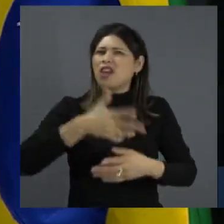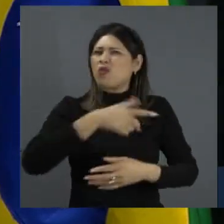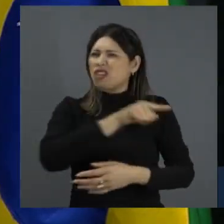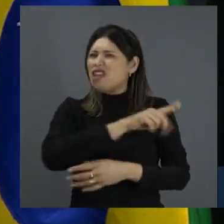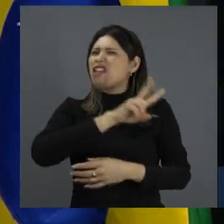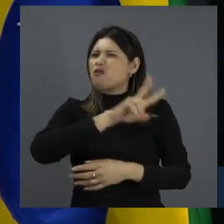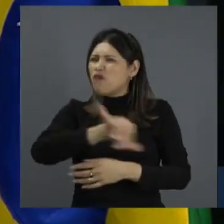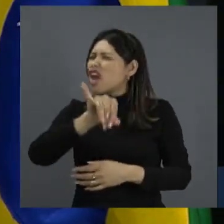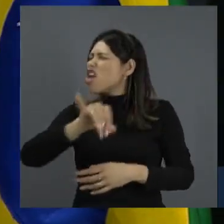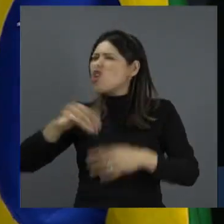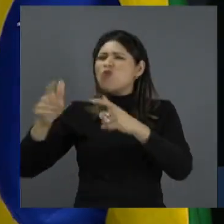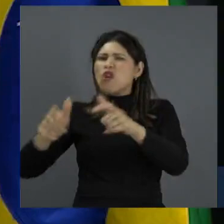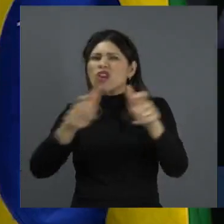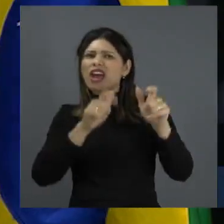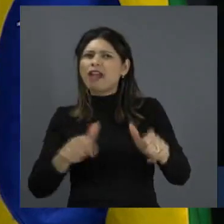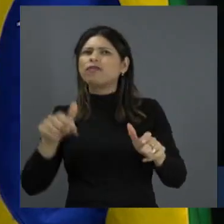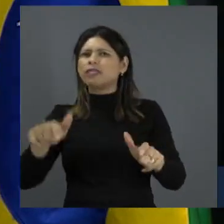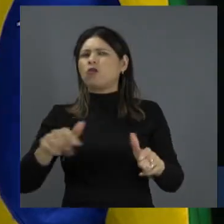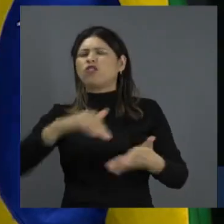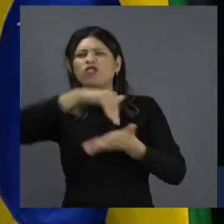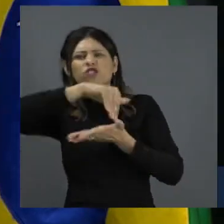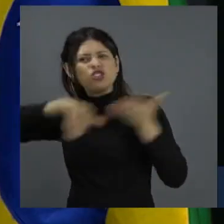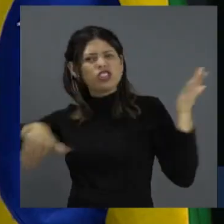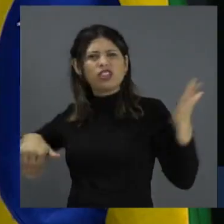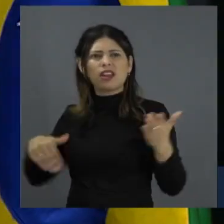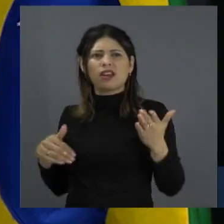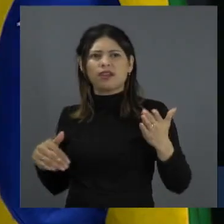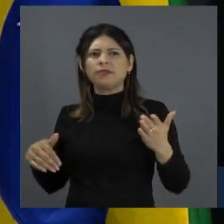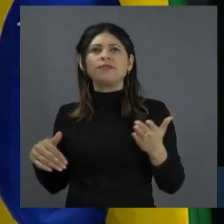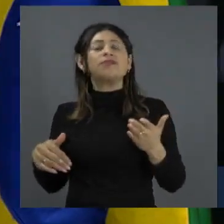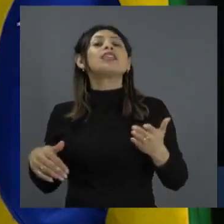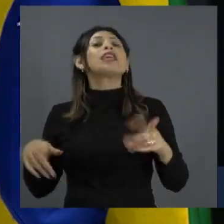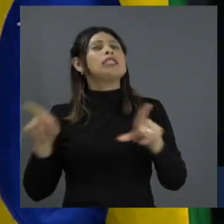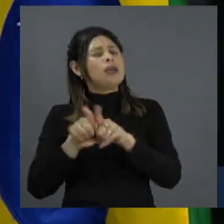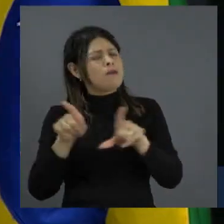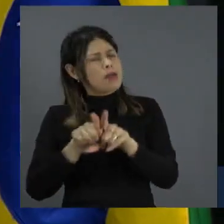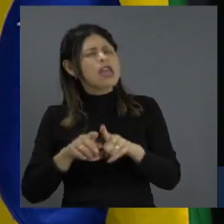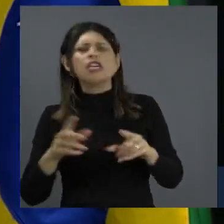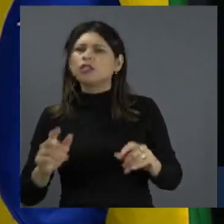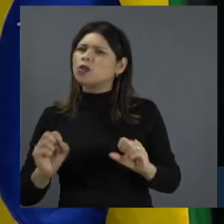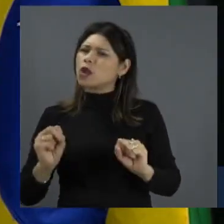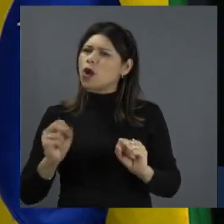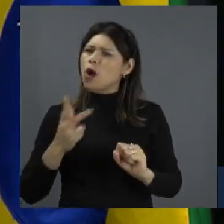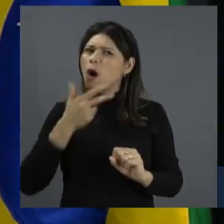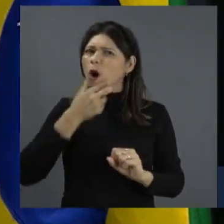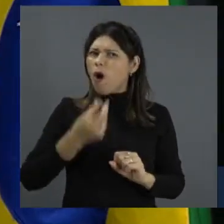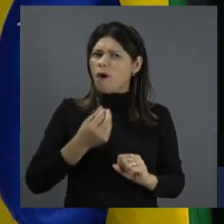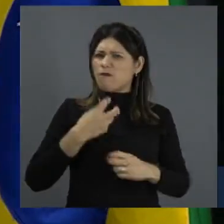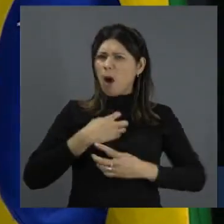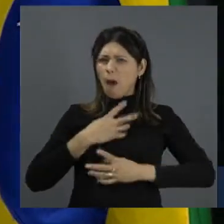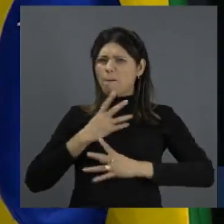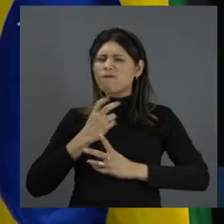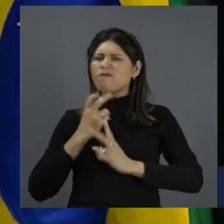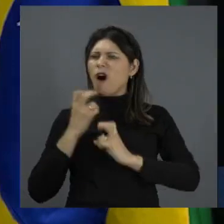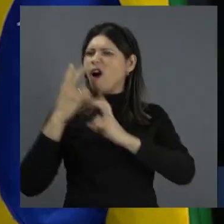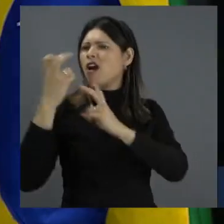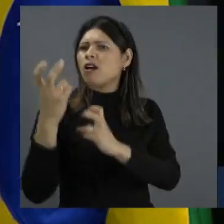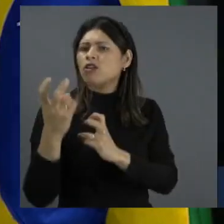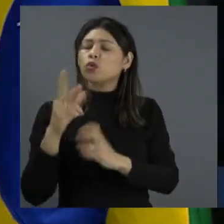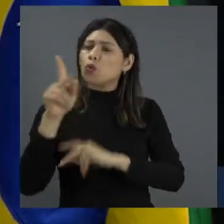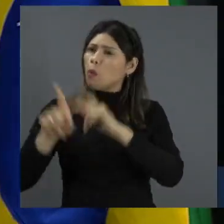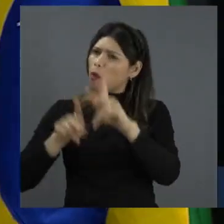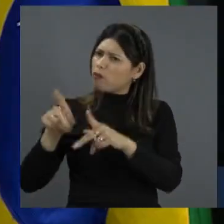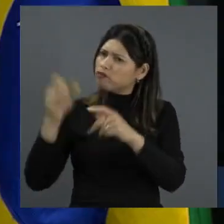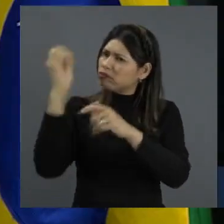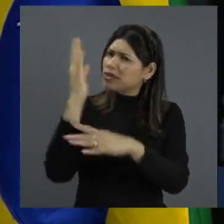protestar. Querem tirar mais essa voz em defesa do povo brasileiro.